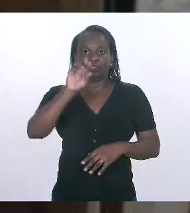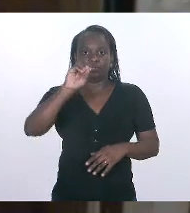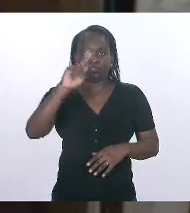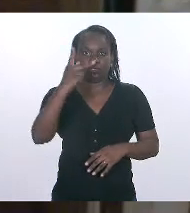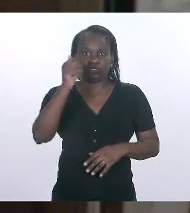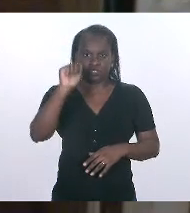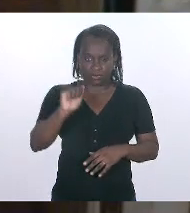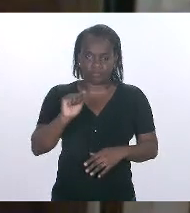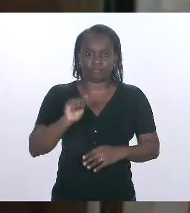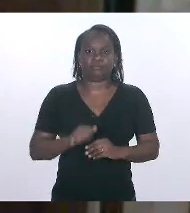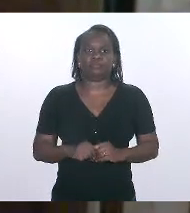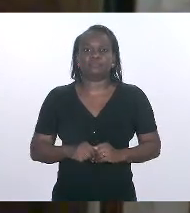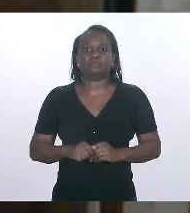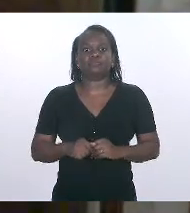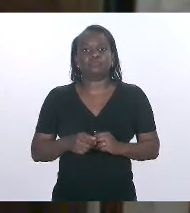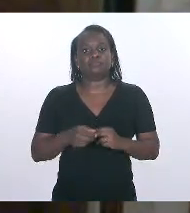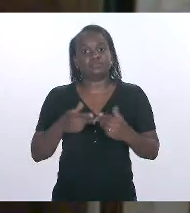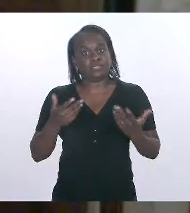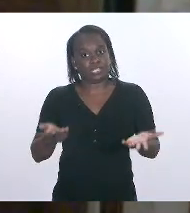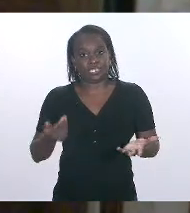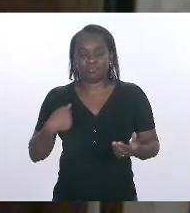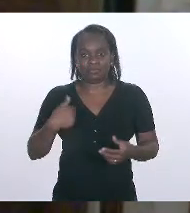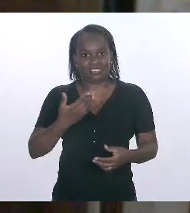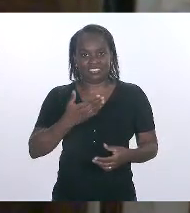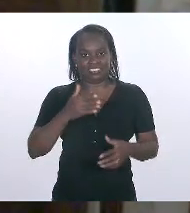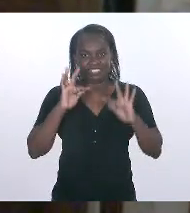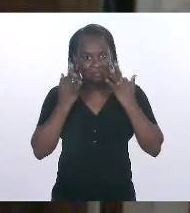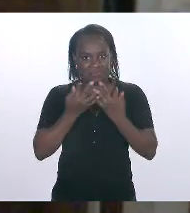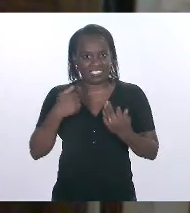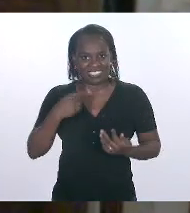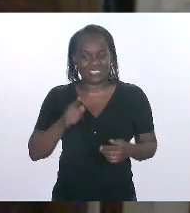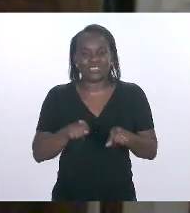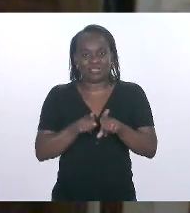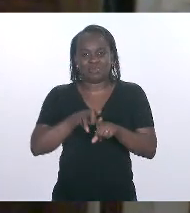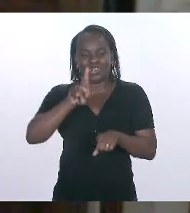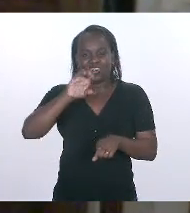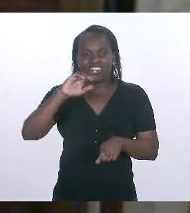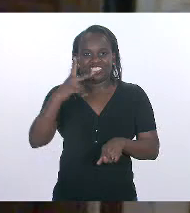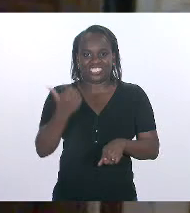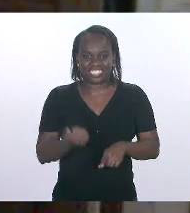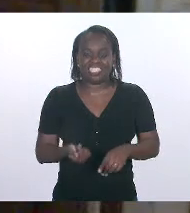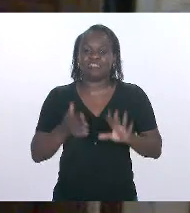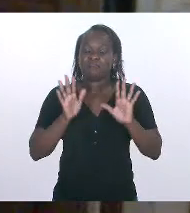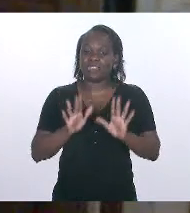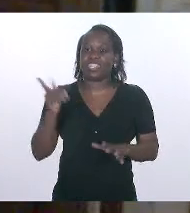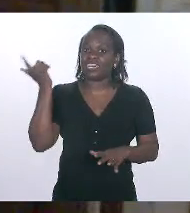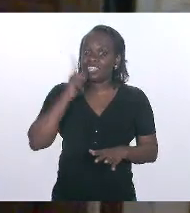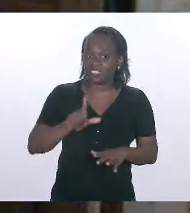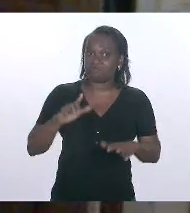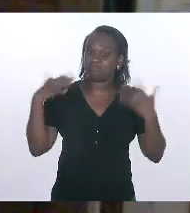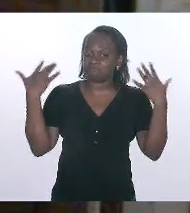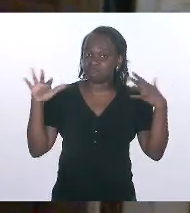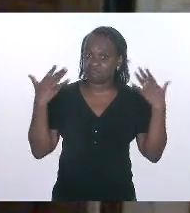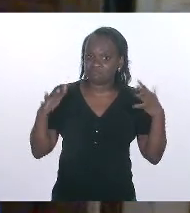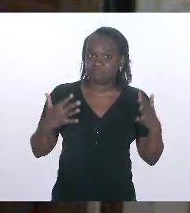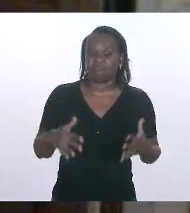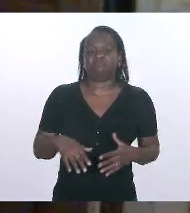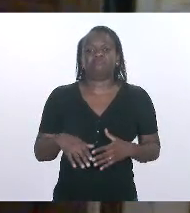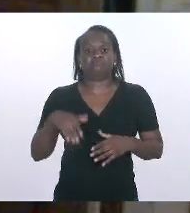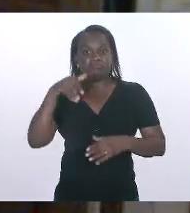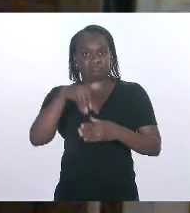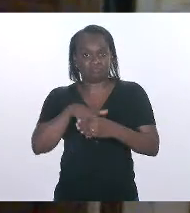Rocha, apesar de não ser minha parenta, eu sou Rocha também, mas que venceu brilhantemente